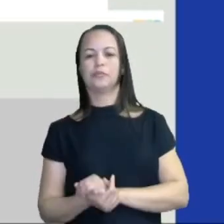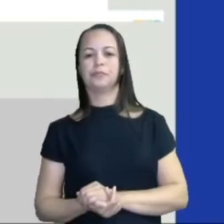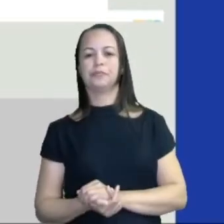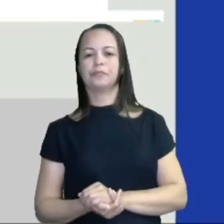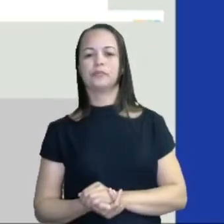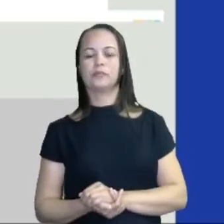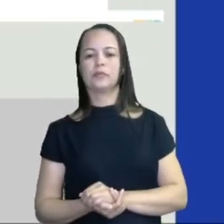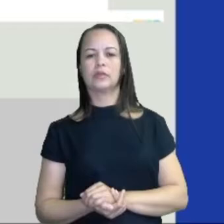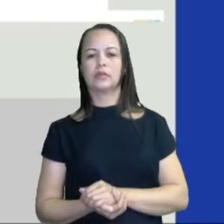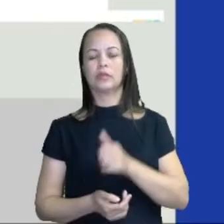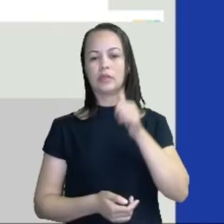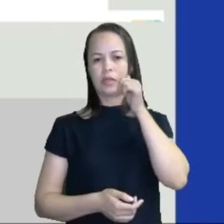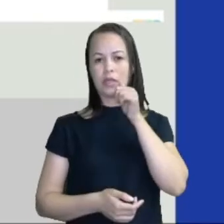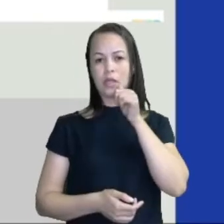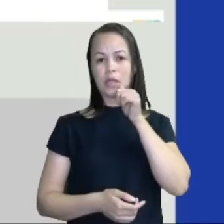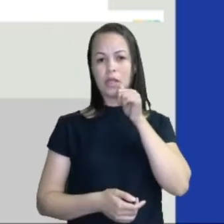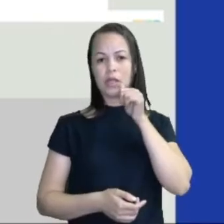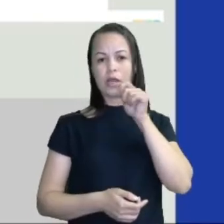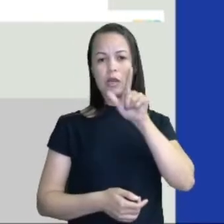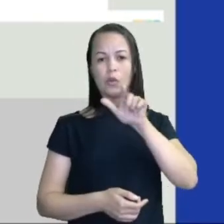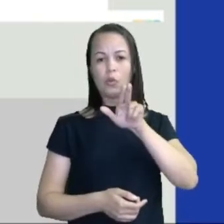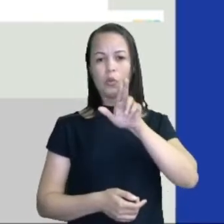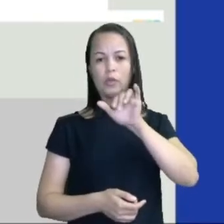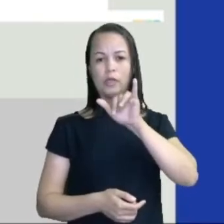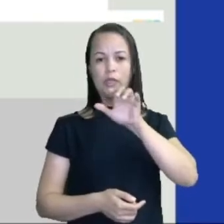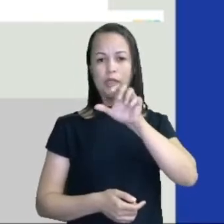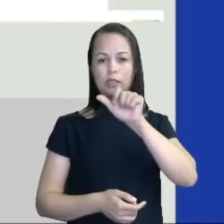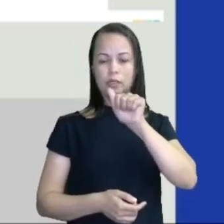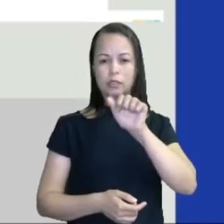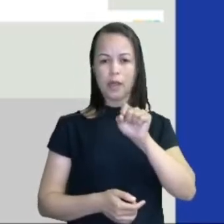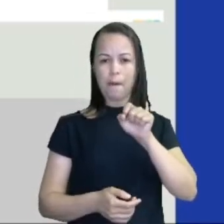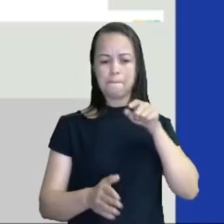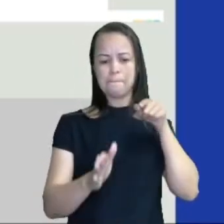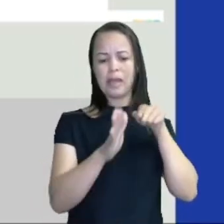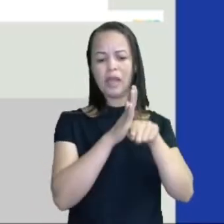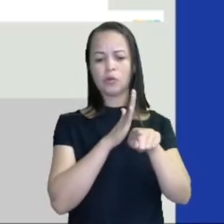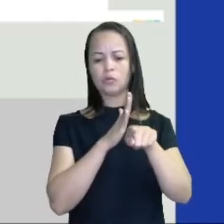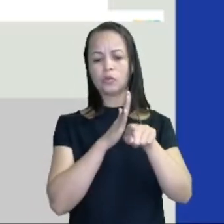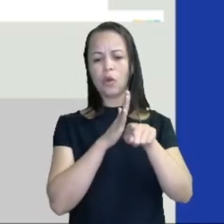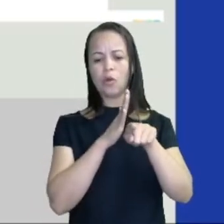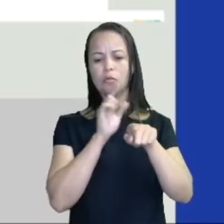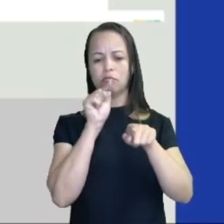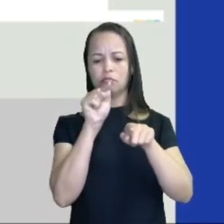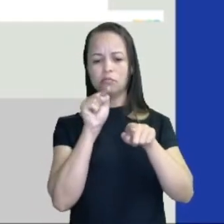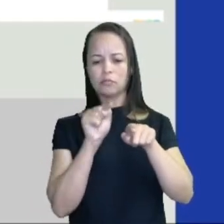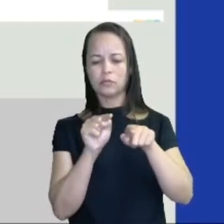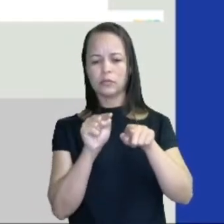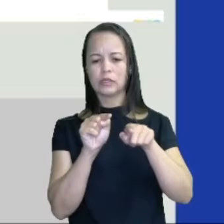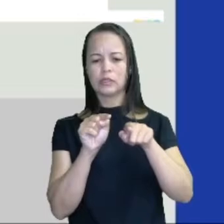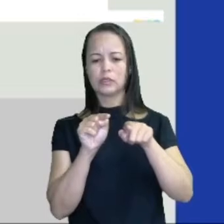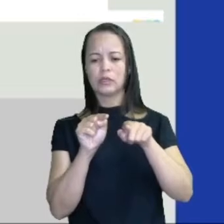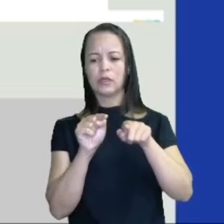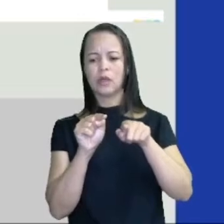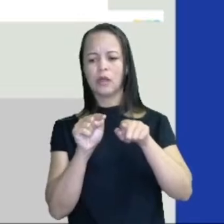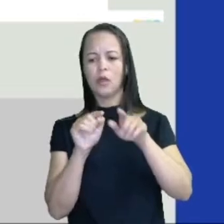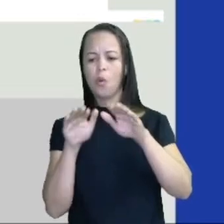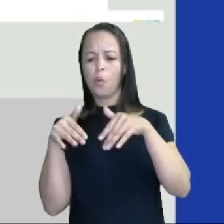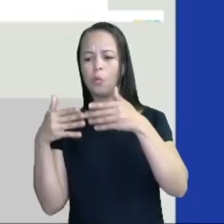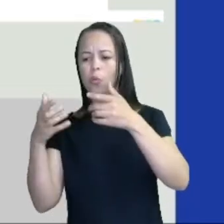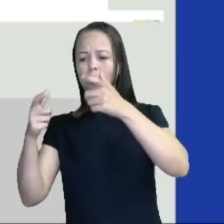perguntou. Agora ela vai falar, não é? Onde está o meu caderno de